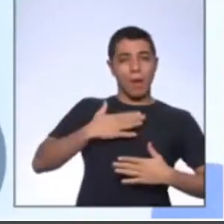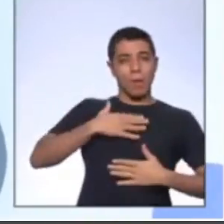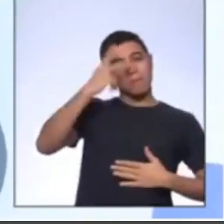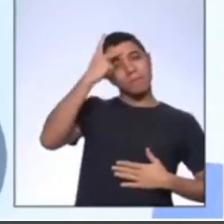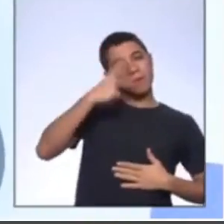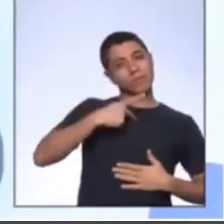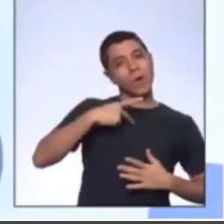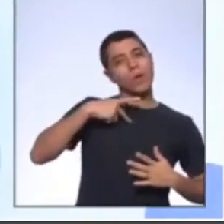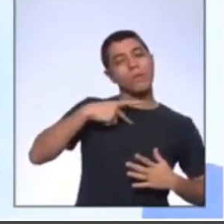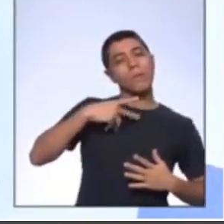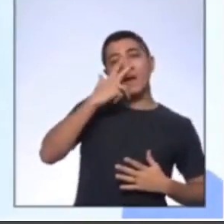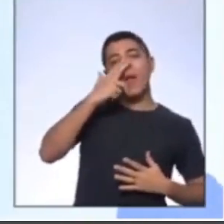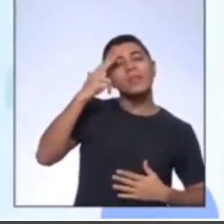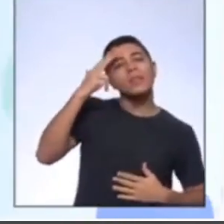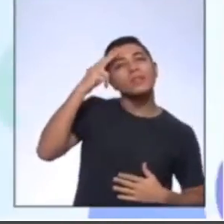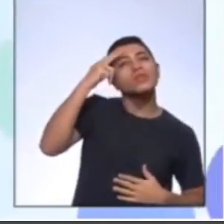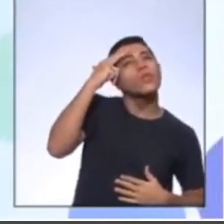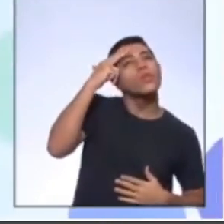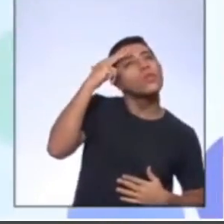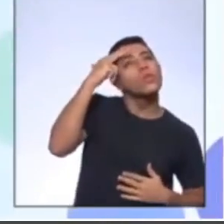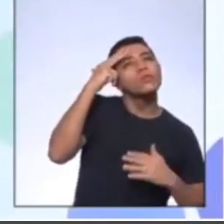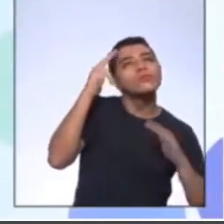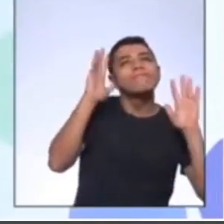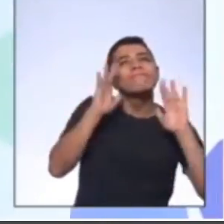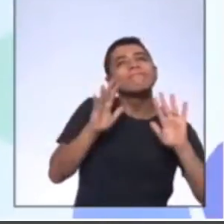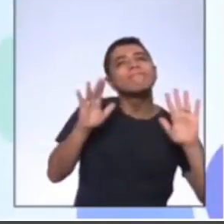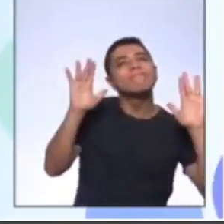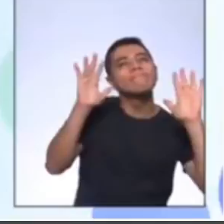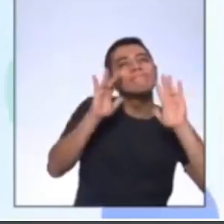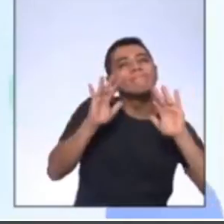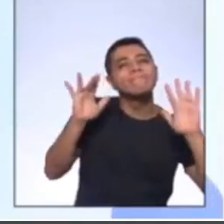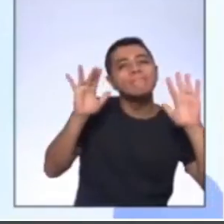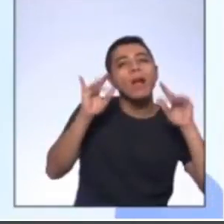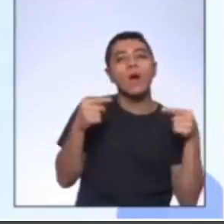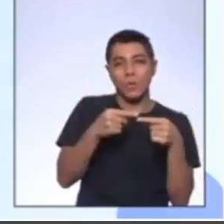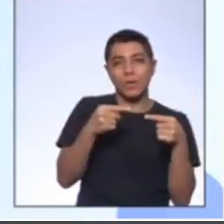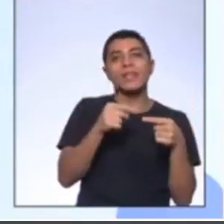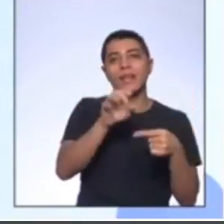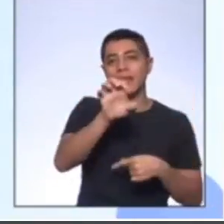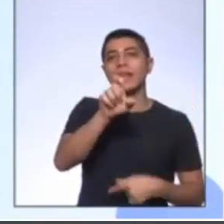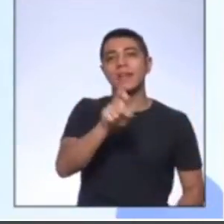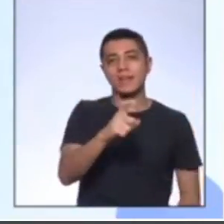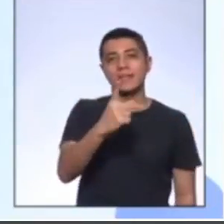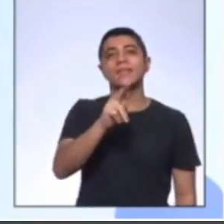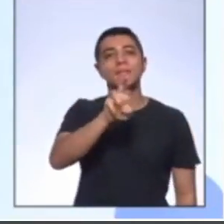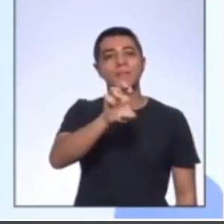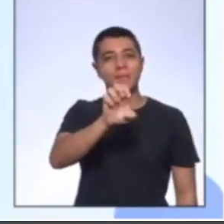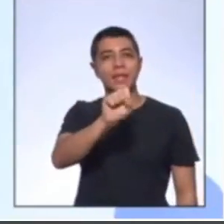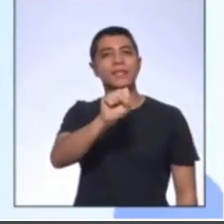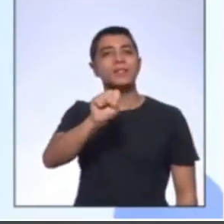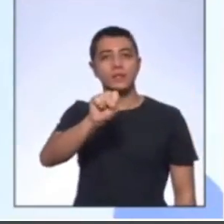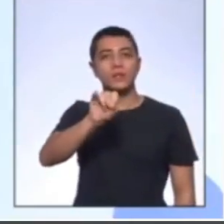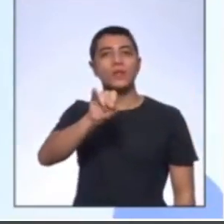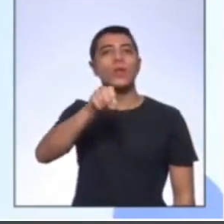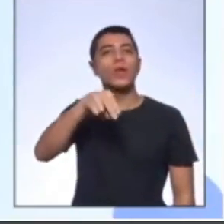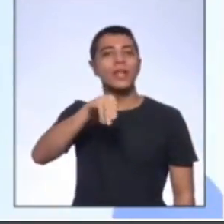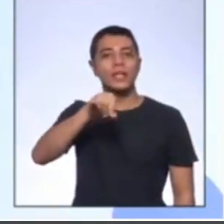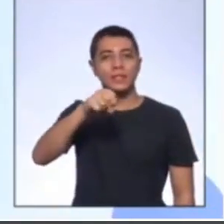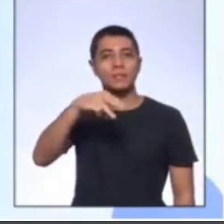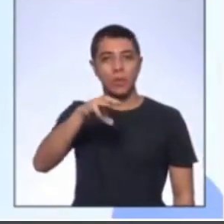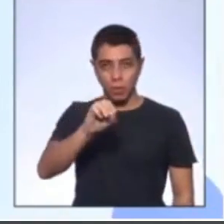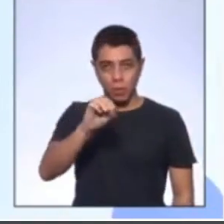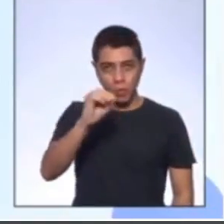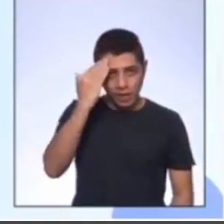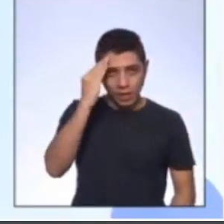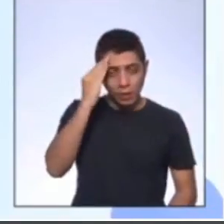lírico dessa questão tá bom então a realidade aí ela é medida pela visão de mundo de cada um tá certo então